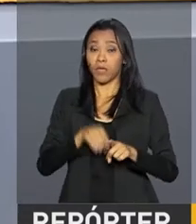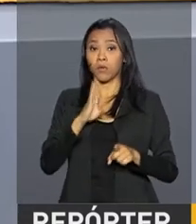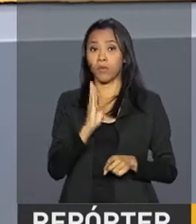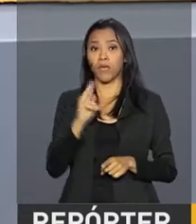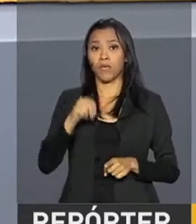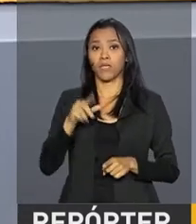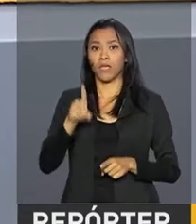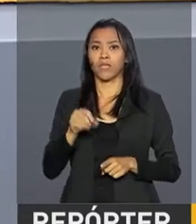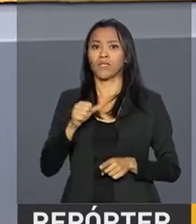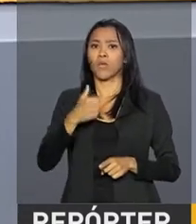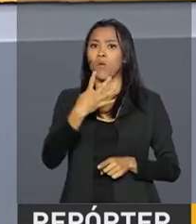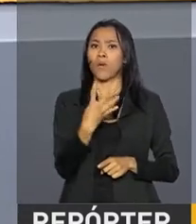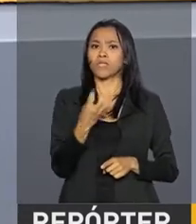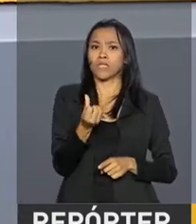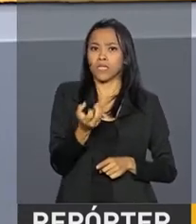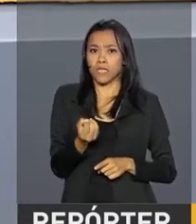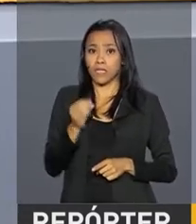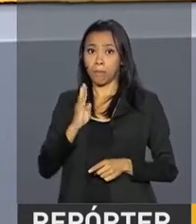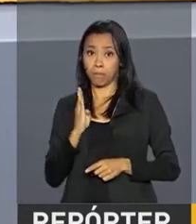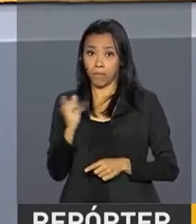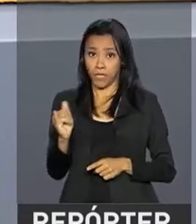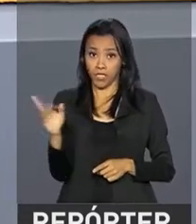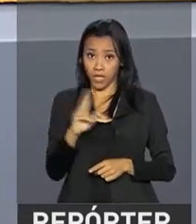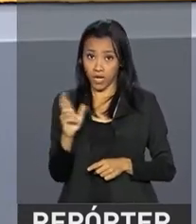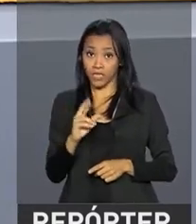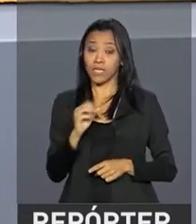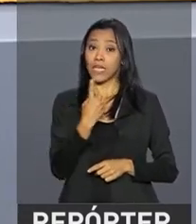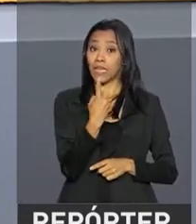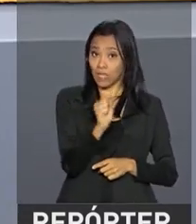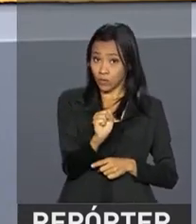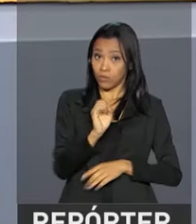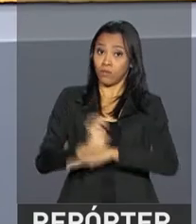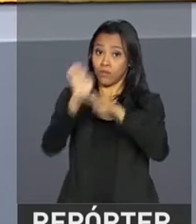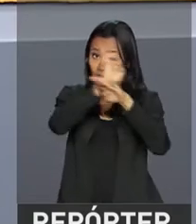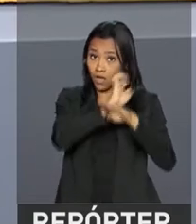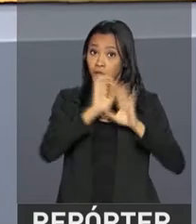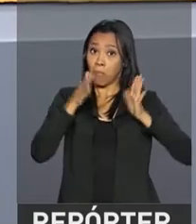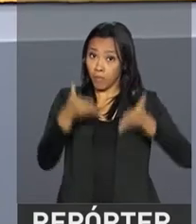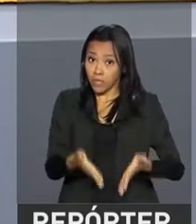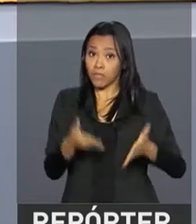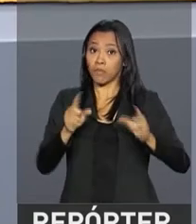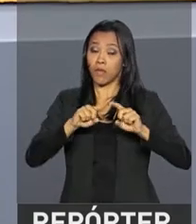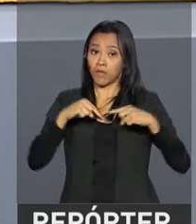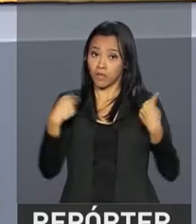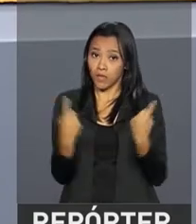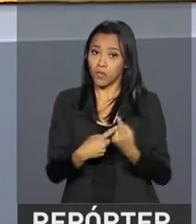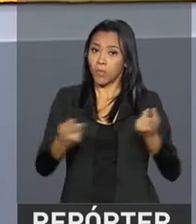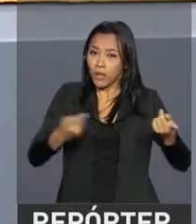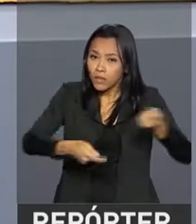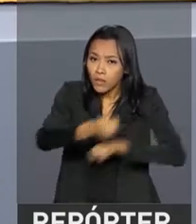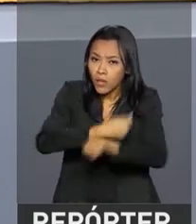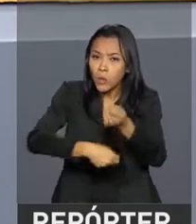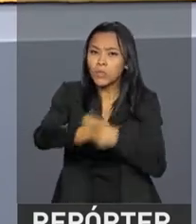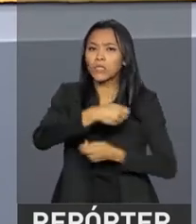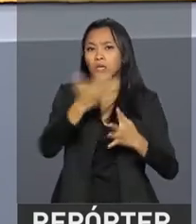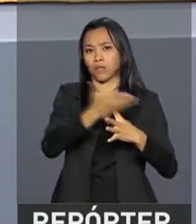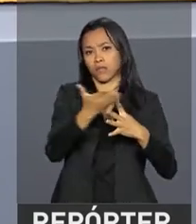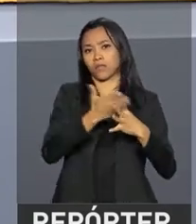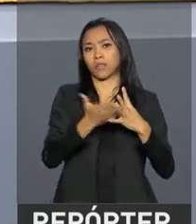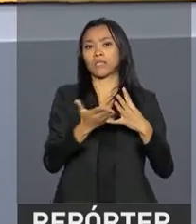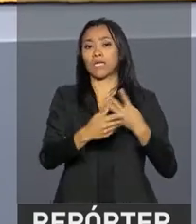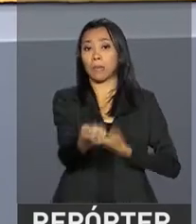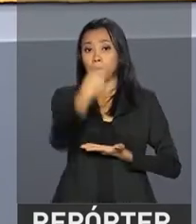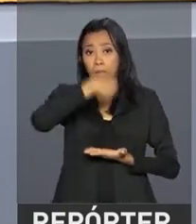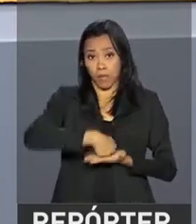bilhões de reais 18 estados participaram do acordo a renegociação garantiu redução das parcelas a serem pagas a